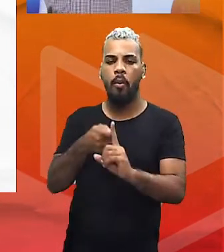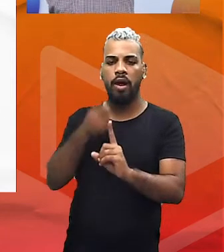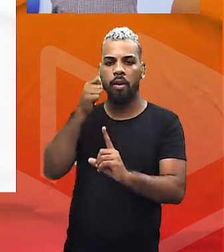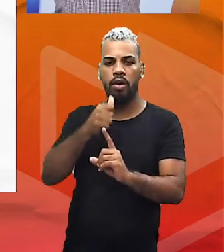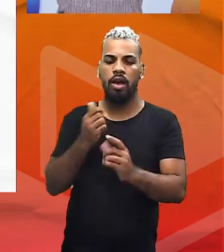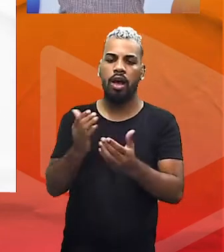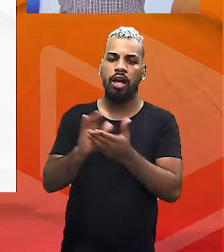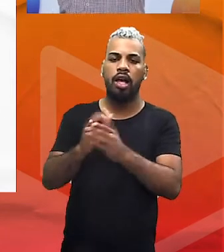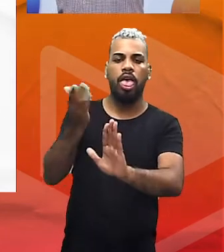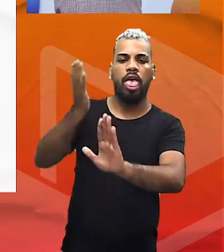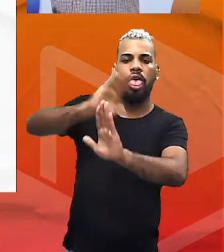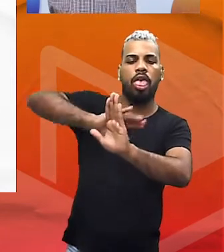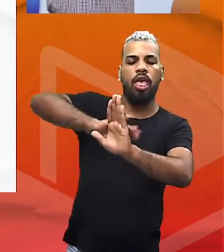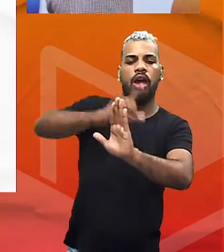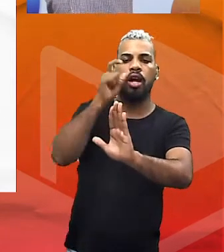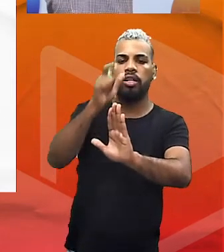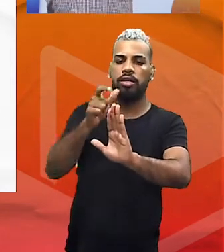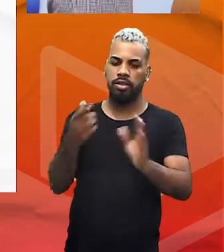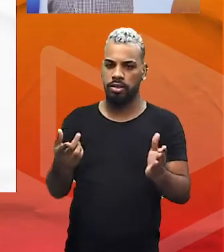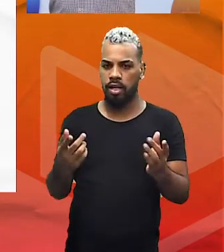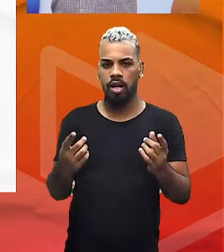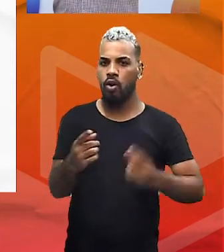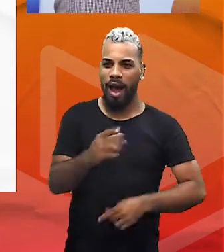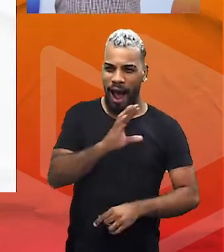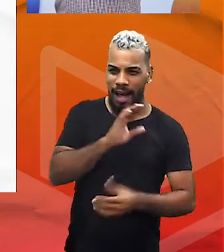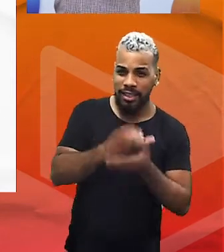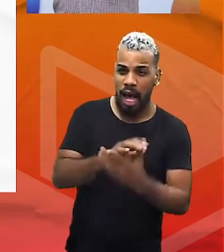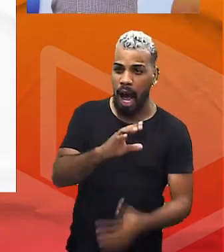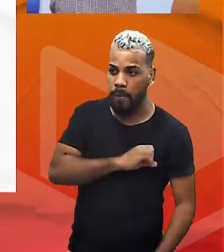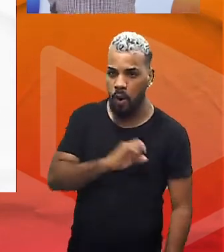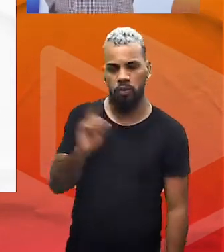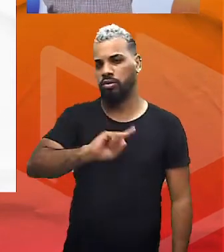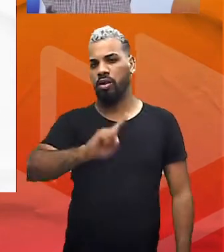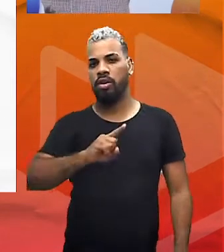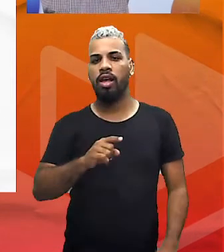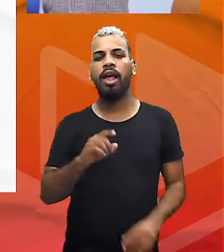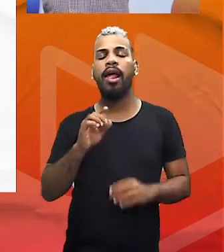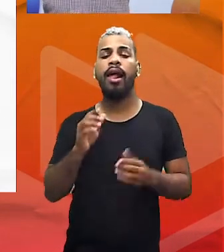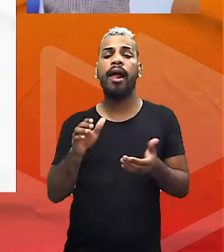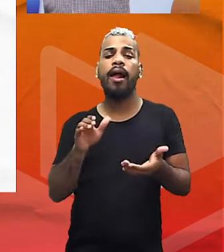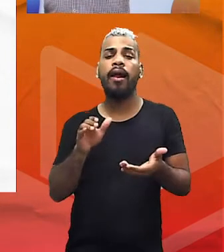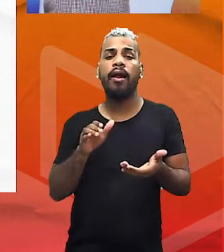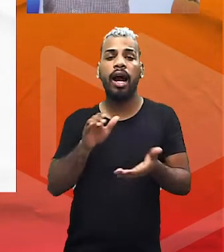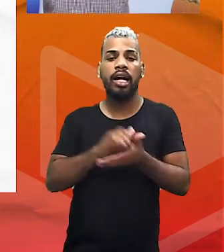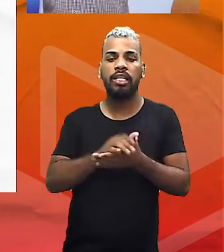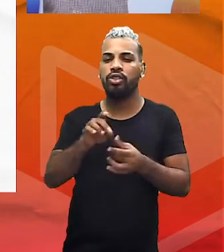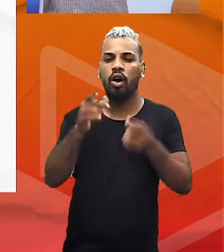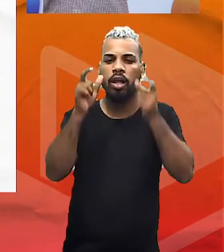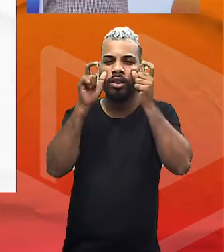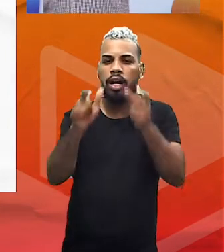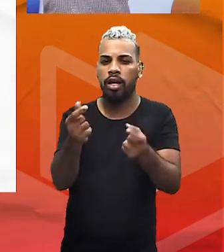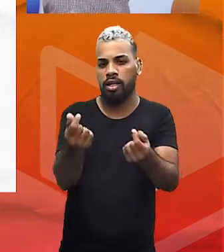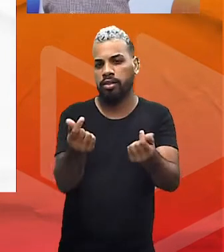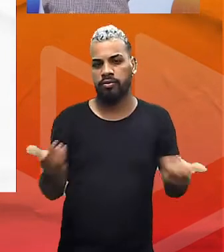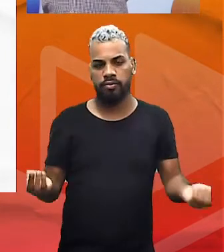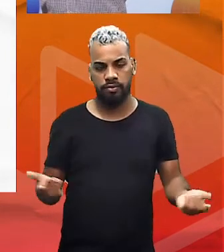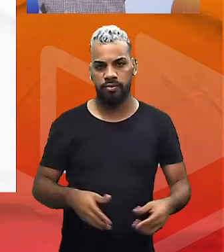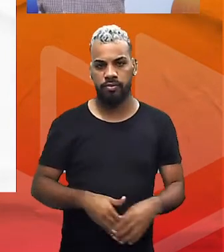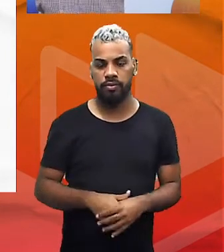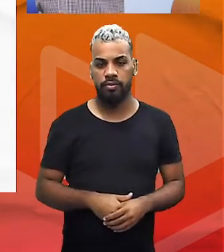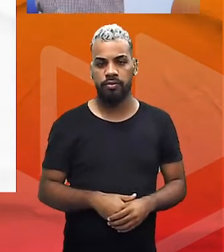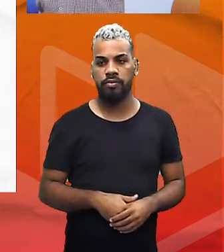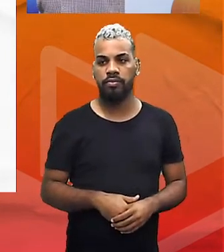que se procuram de acordo com as aparências. Você vê isso nos tempos de hoje e vai ver sempre,